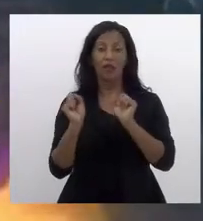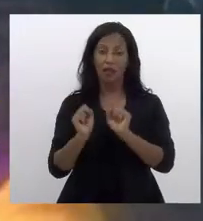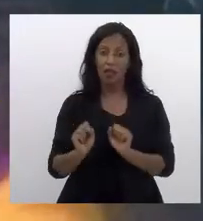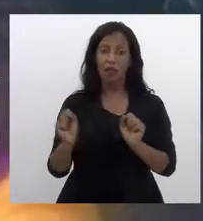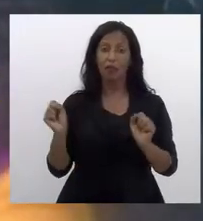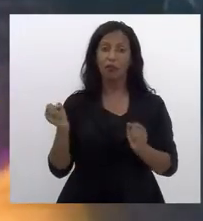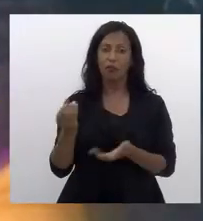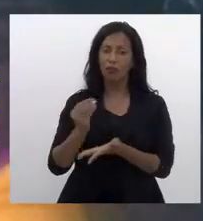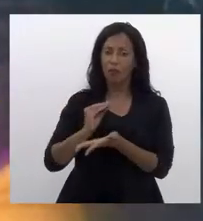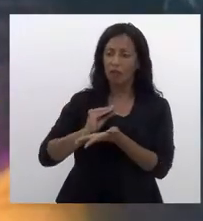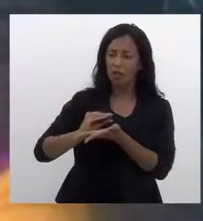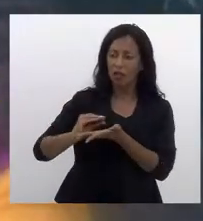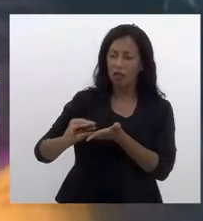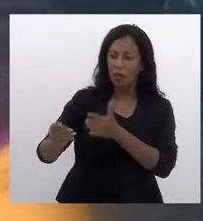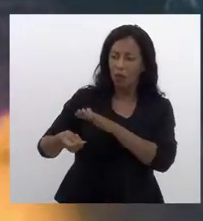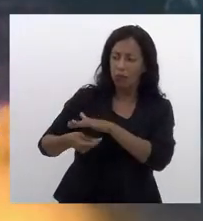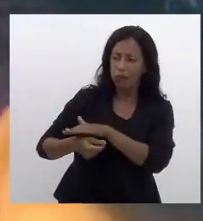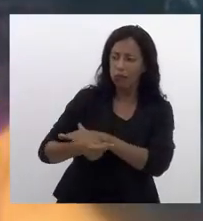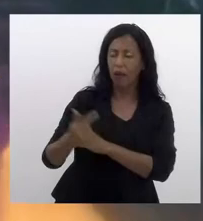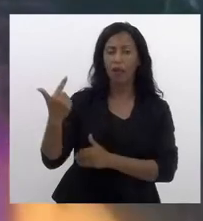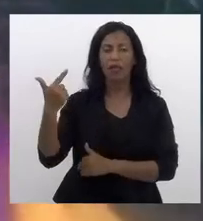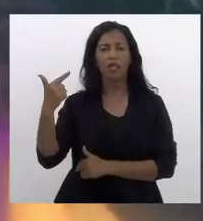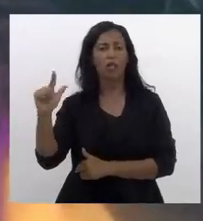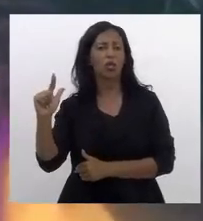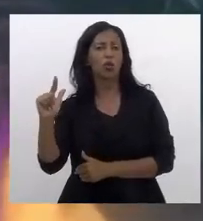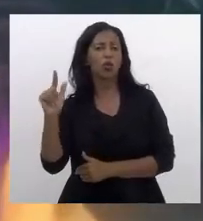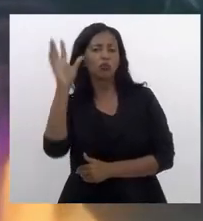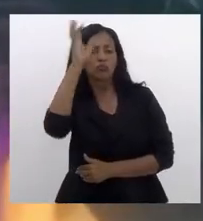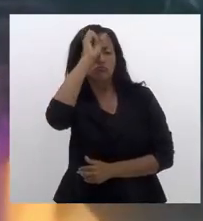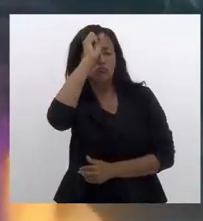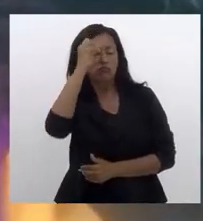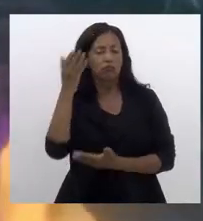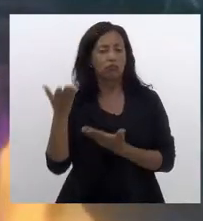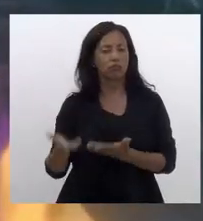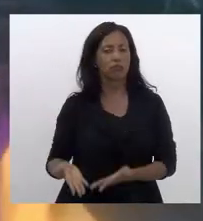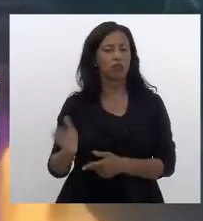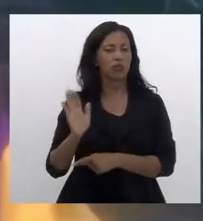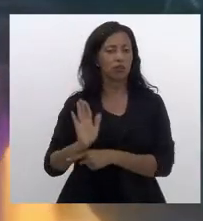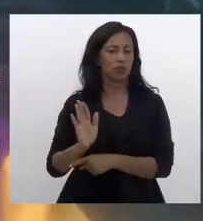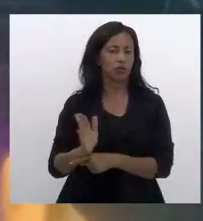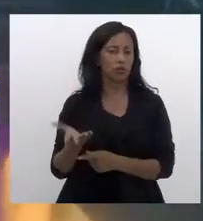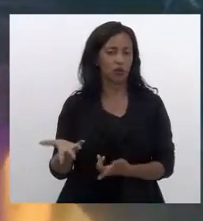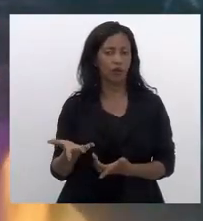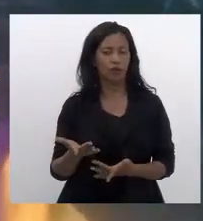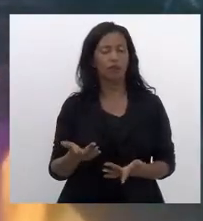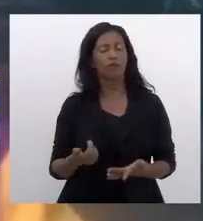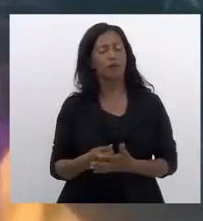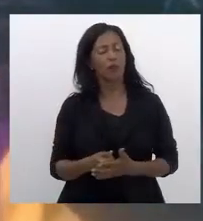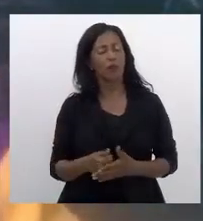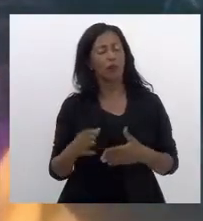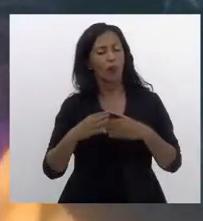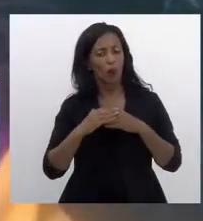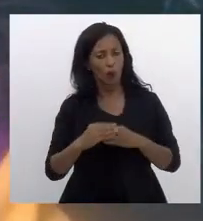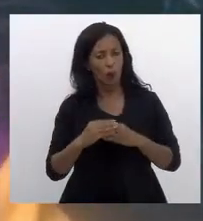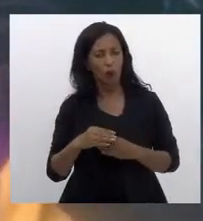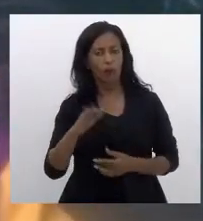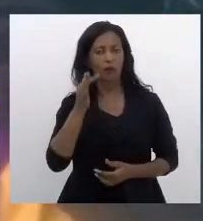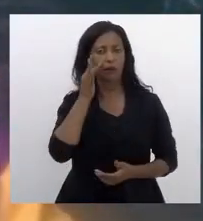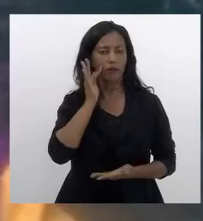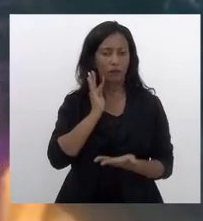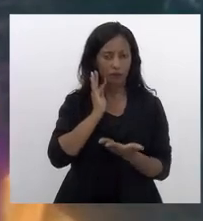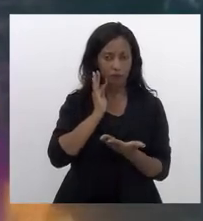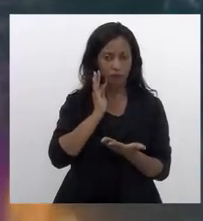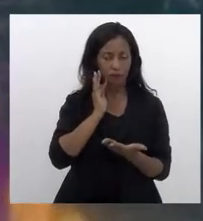mesmo investir em outros aspectos da aprendizagem desse jovem. Então, saúdo novamente o autor, Flávio Serafini,